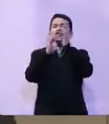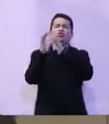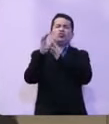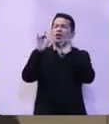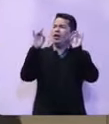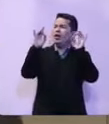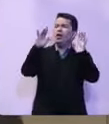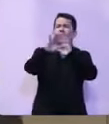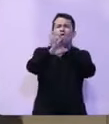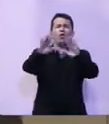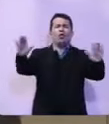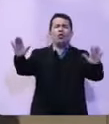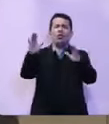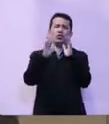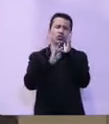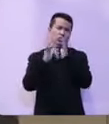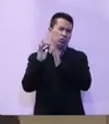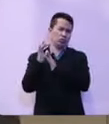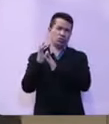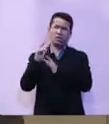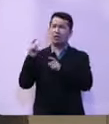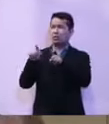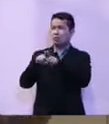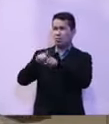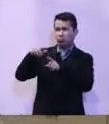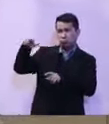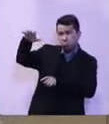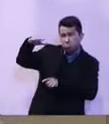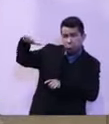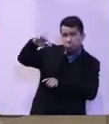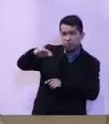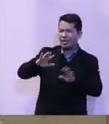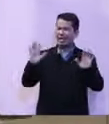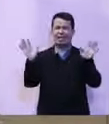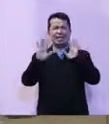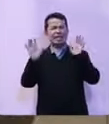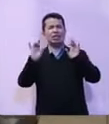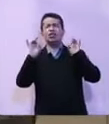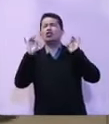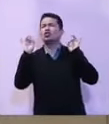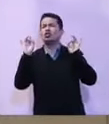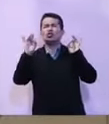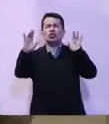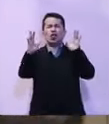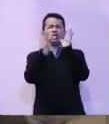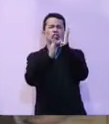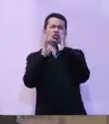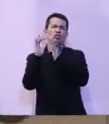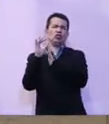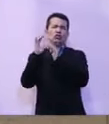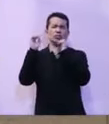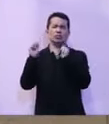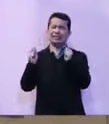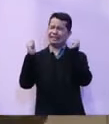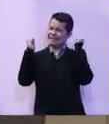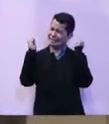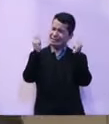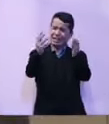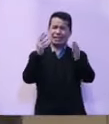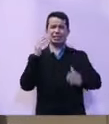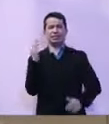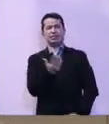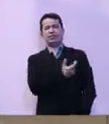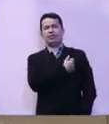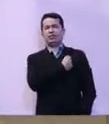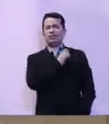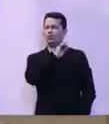só Jesus, não são entidades espirituais, não são orixás, só Jesus, mais ninguém, porque só Ele morreu